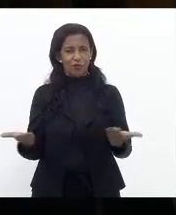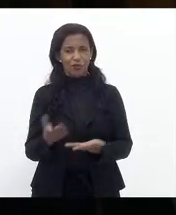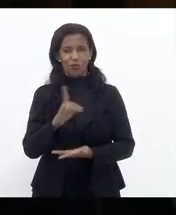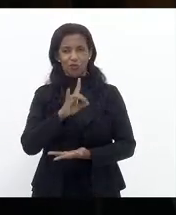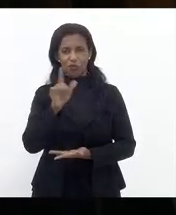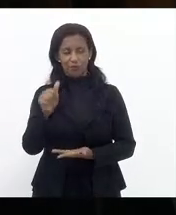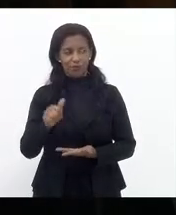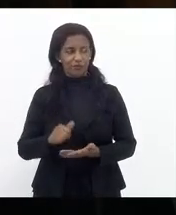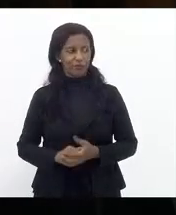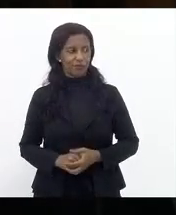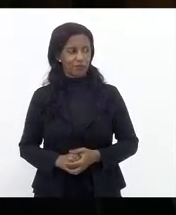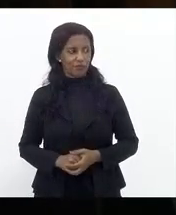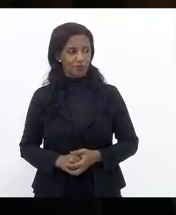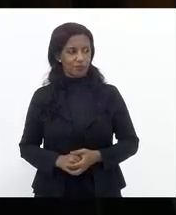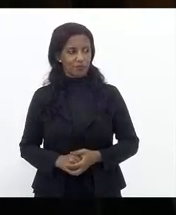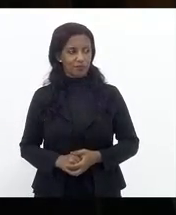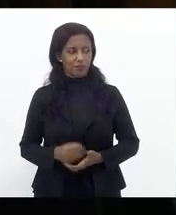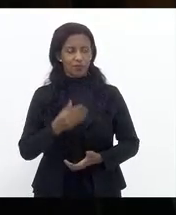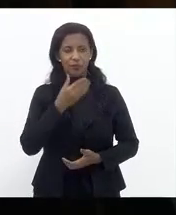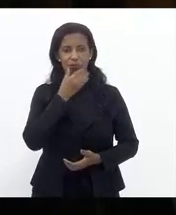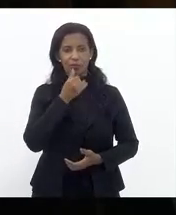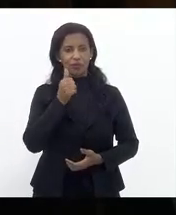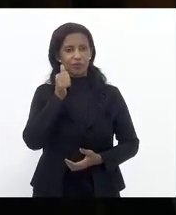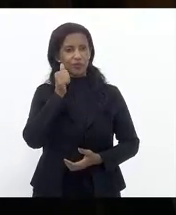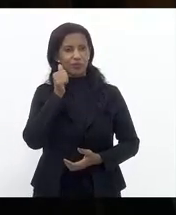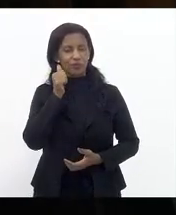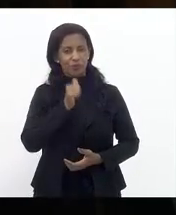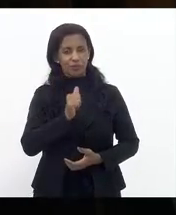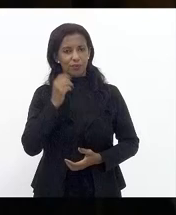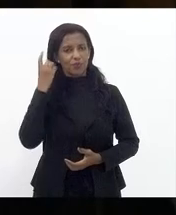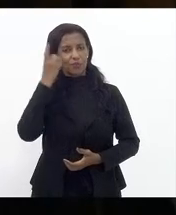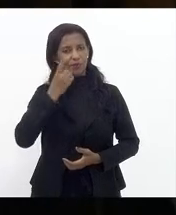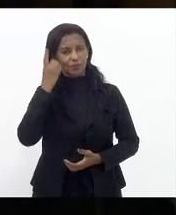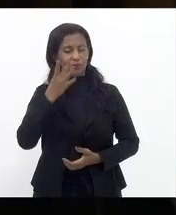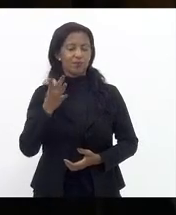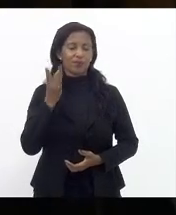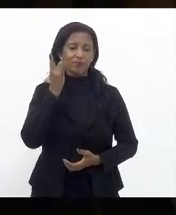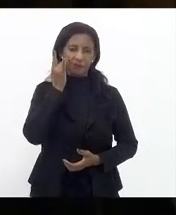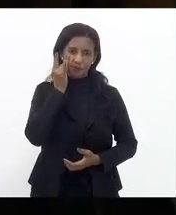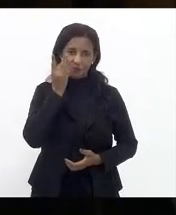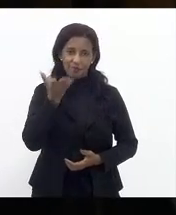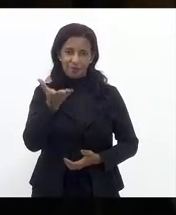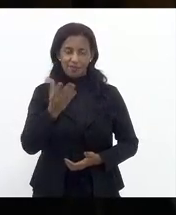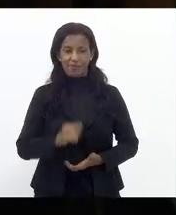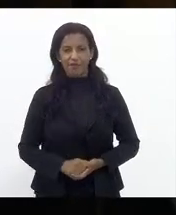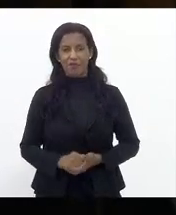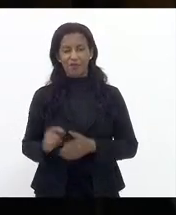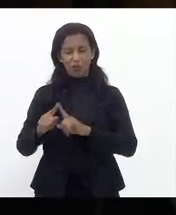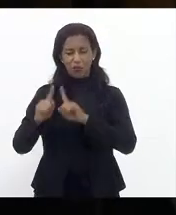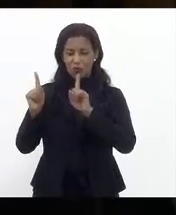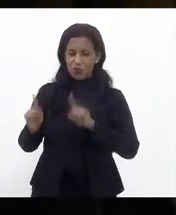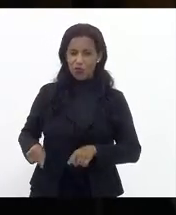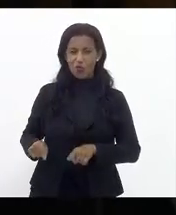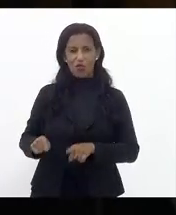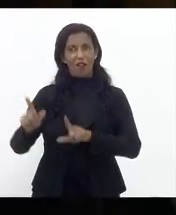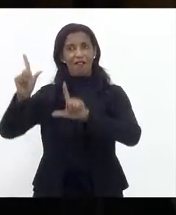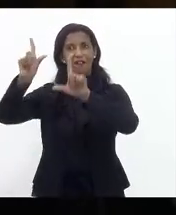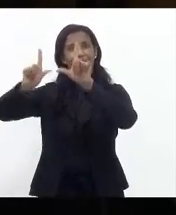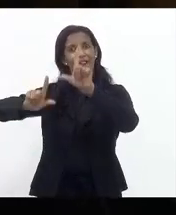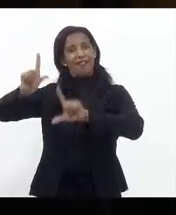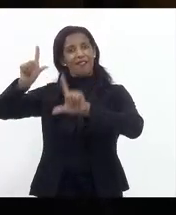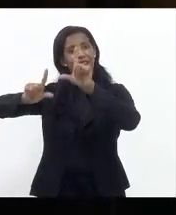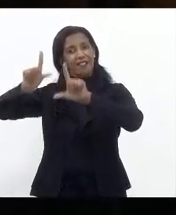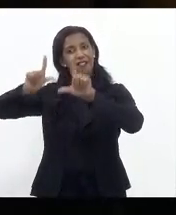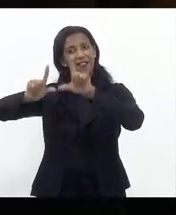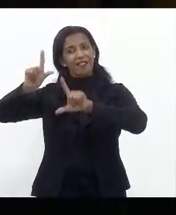hoje, senhoras deputadas presentes, senhores deputados presentes, funcionários, imprensa,